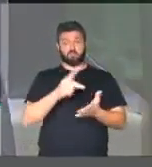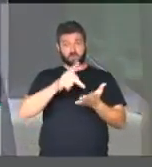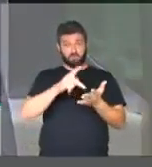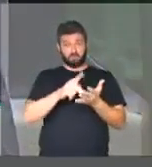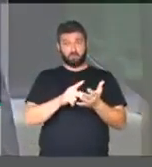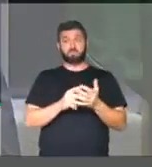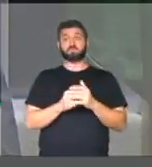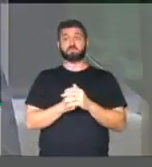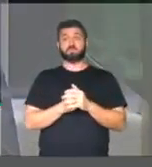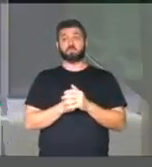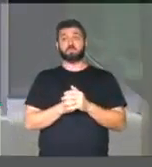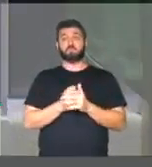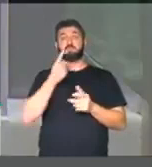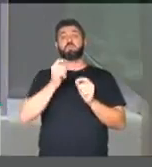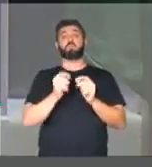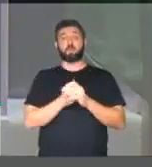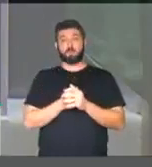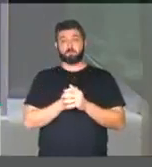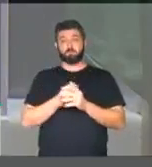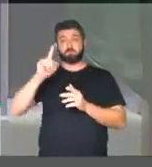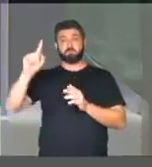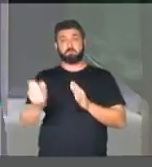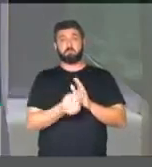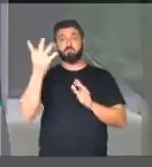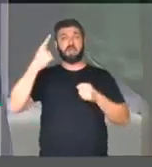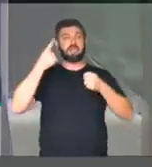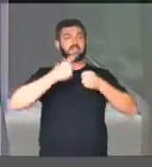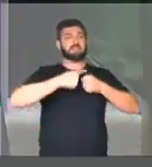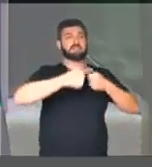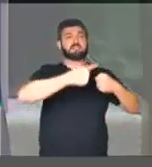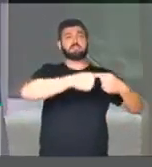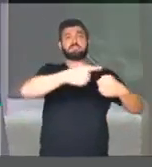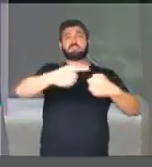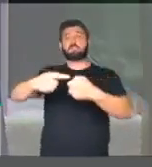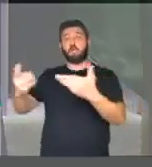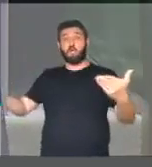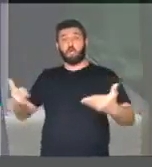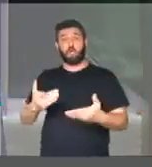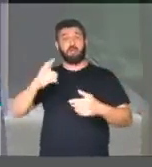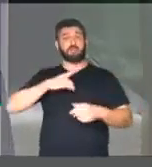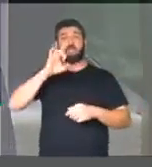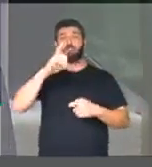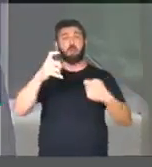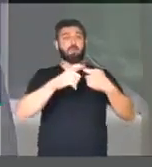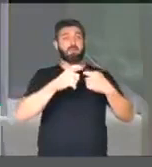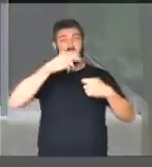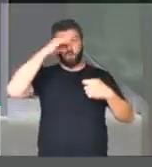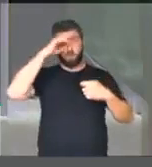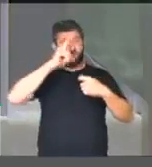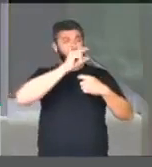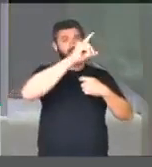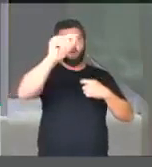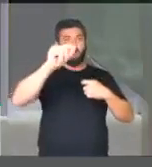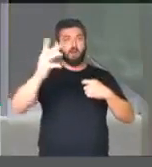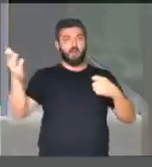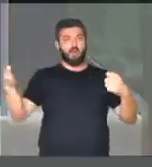realidade fará com que milhares de cidades que hoje dispõem somente dos médicos cubanos, de uma hora